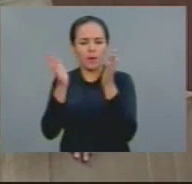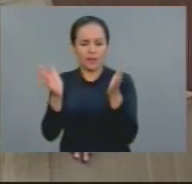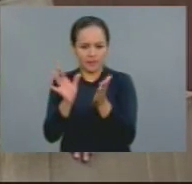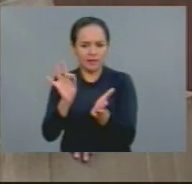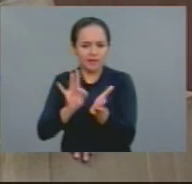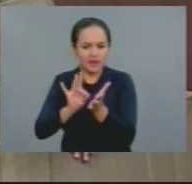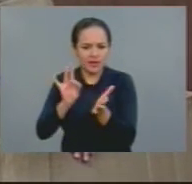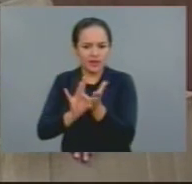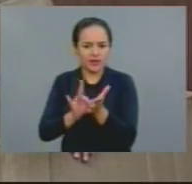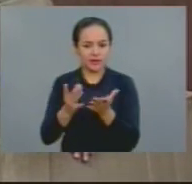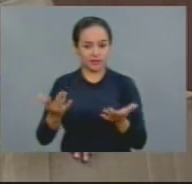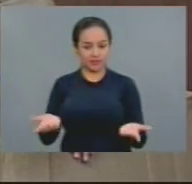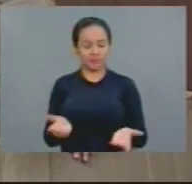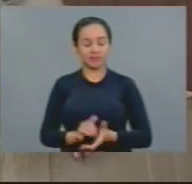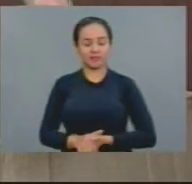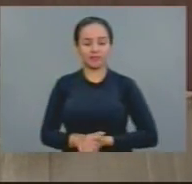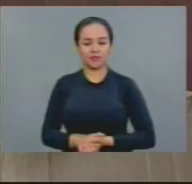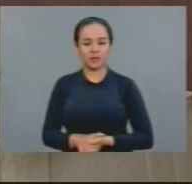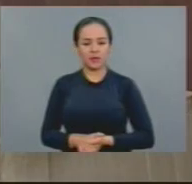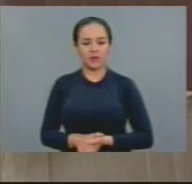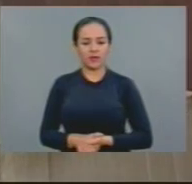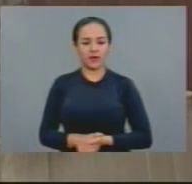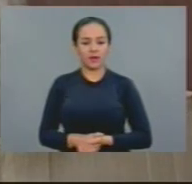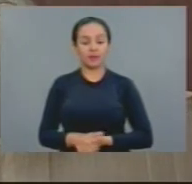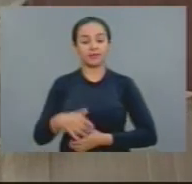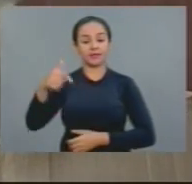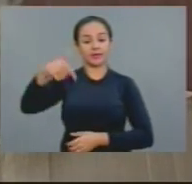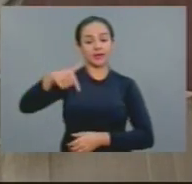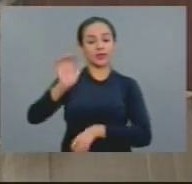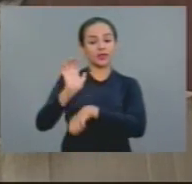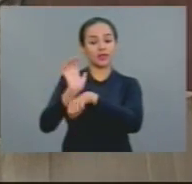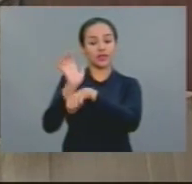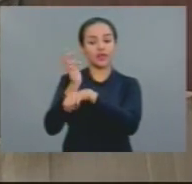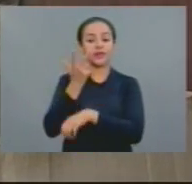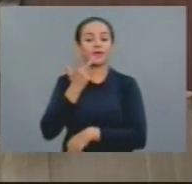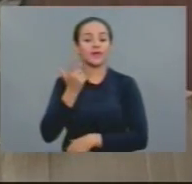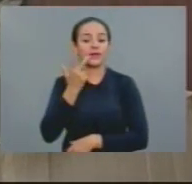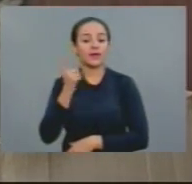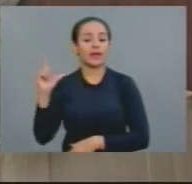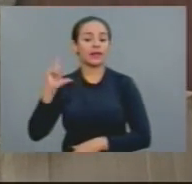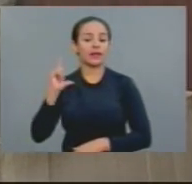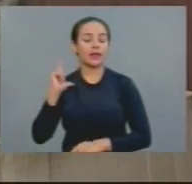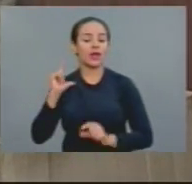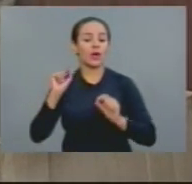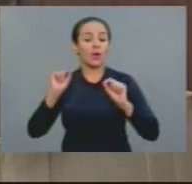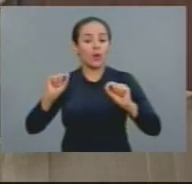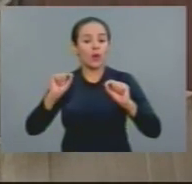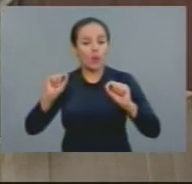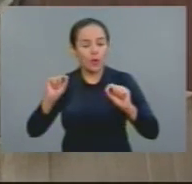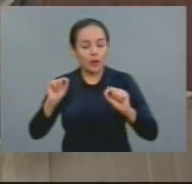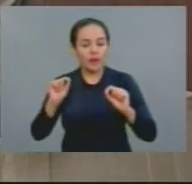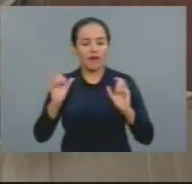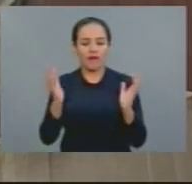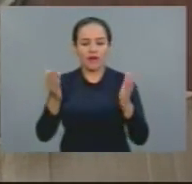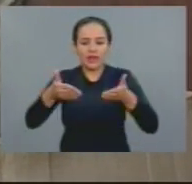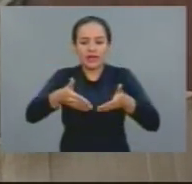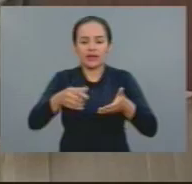restante da federação, onde, na verdade, nós temos aqui uma riqueza muito